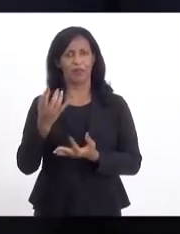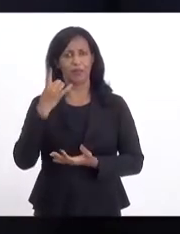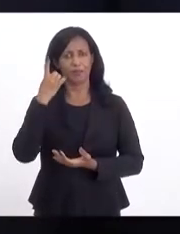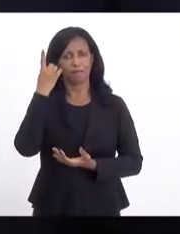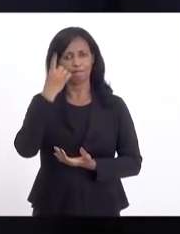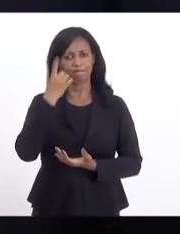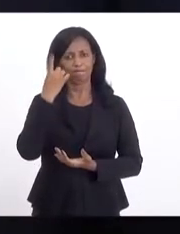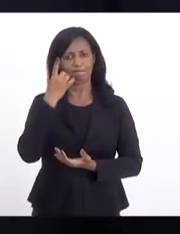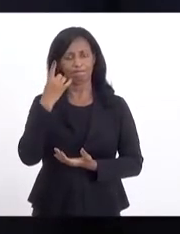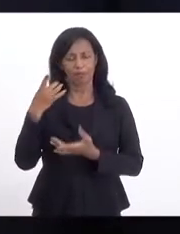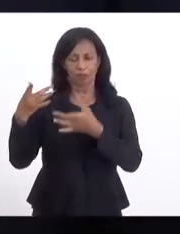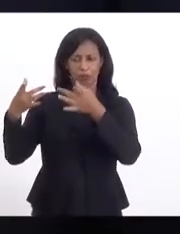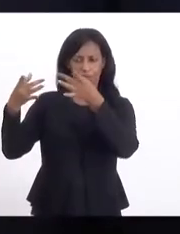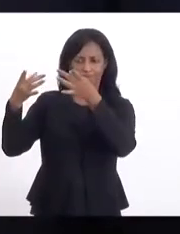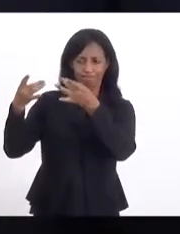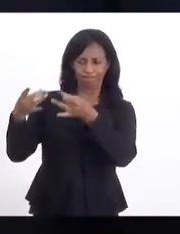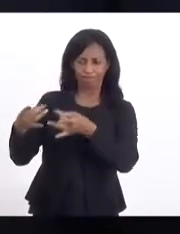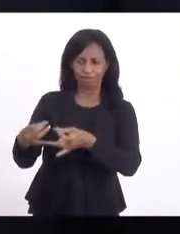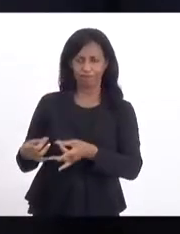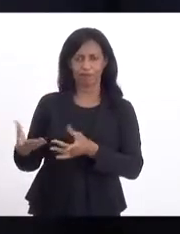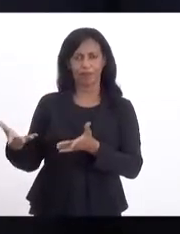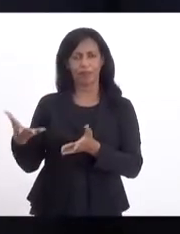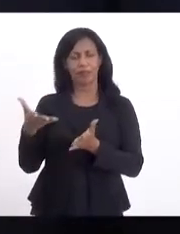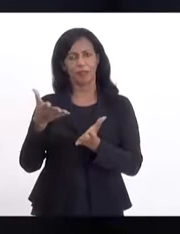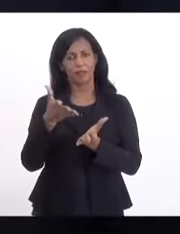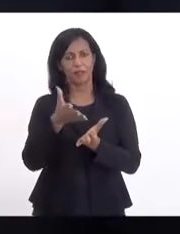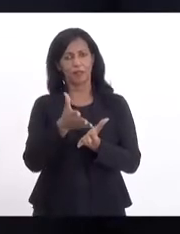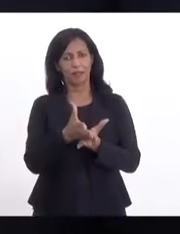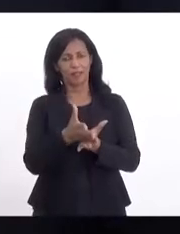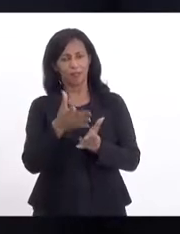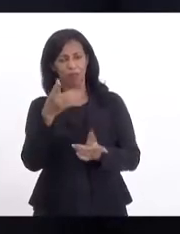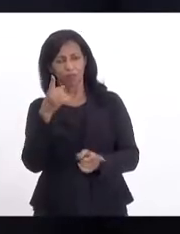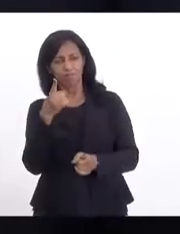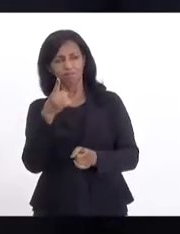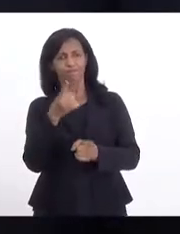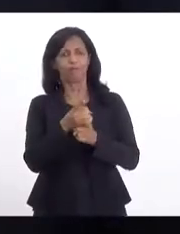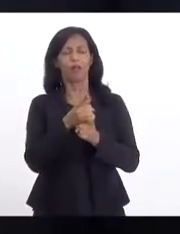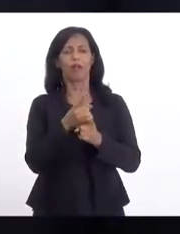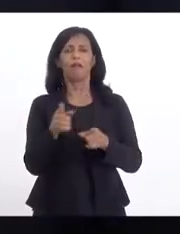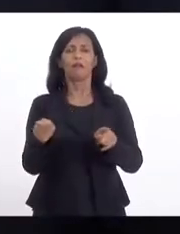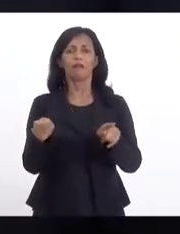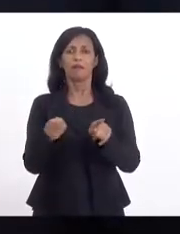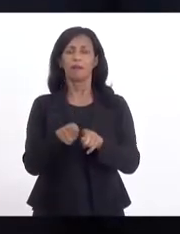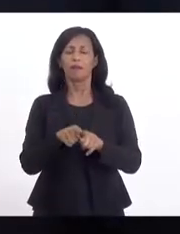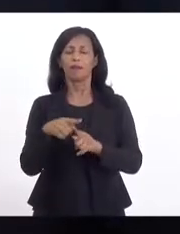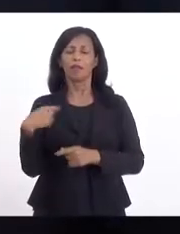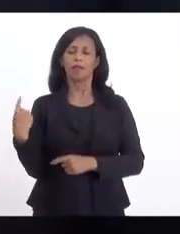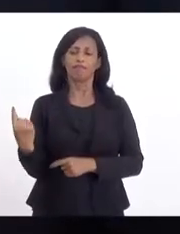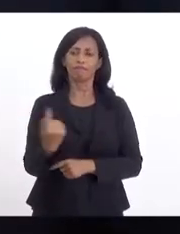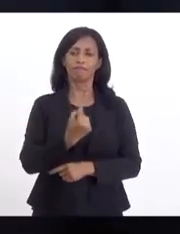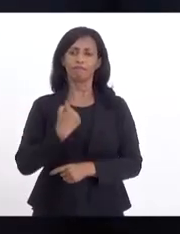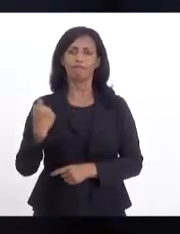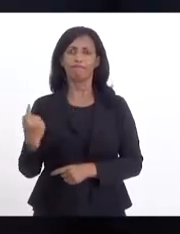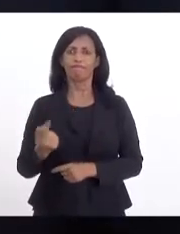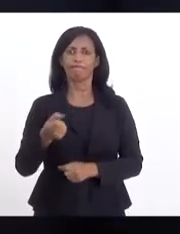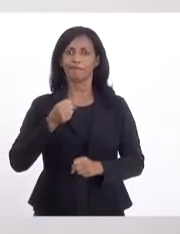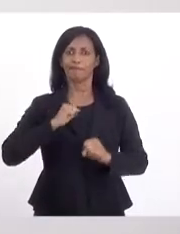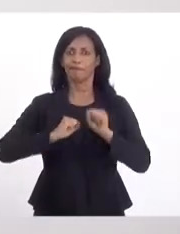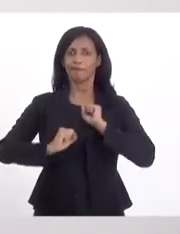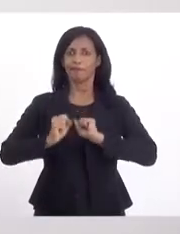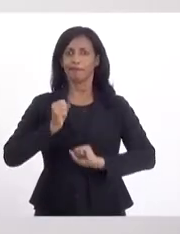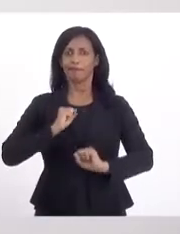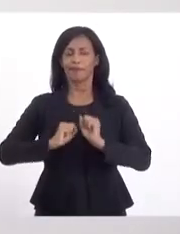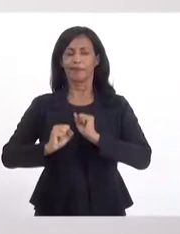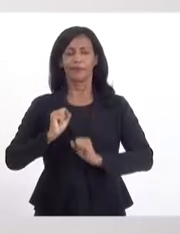suas considerações nesse sentido vão de encontro também às nossas angústias,